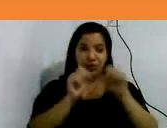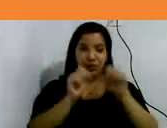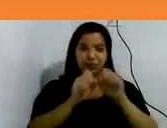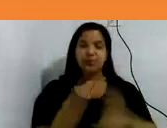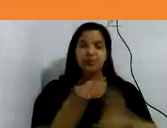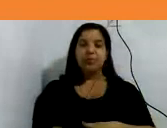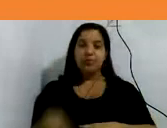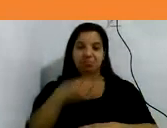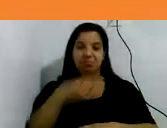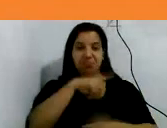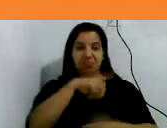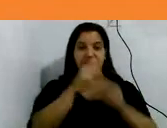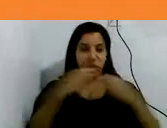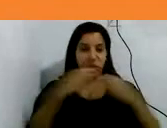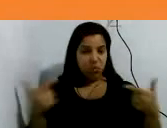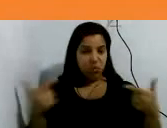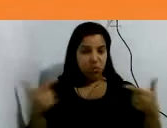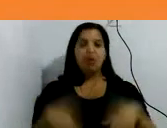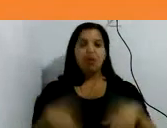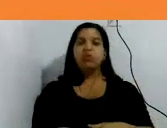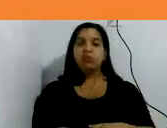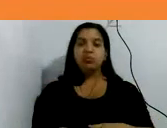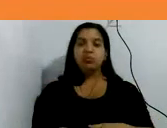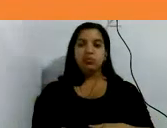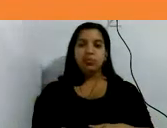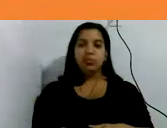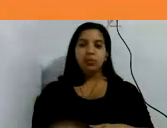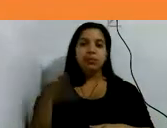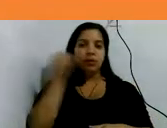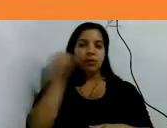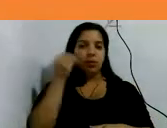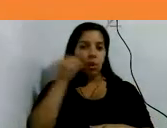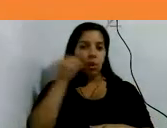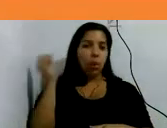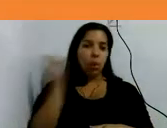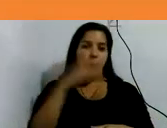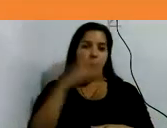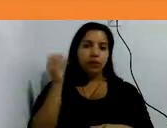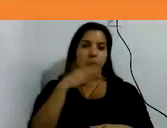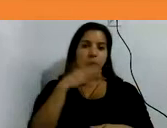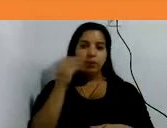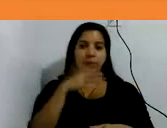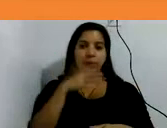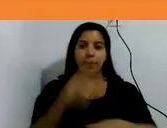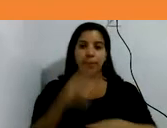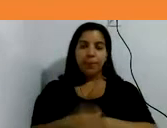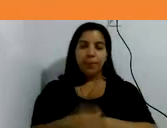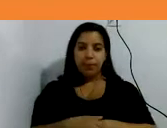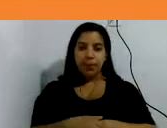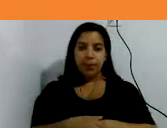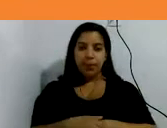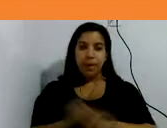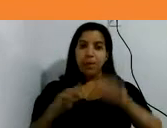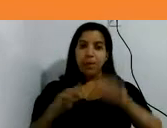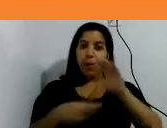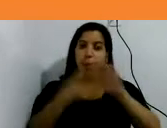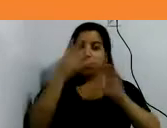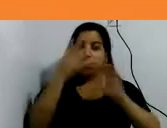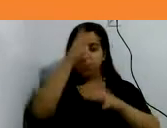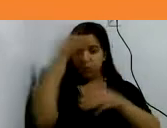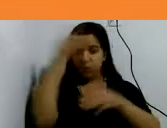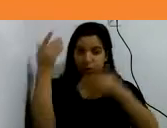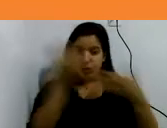Então, obtiveram aí sucesso. Tentaram novas vezes com outros pacientes, até que a